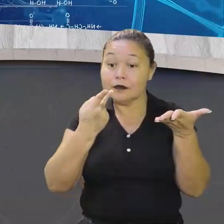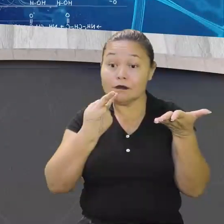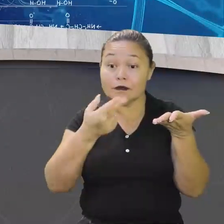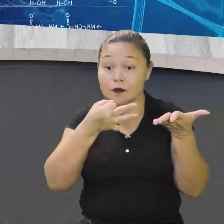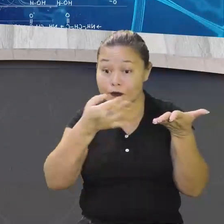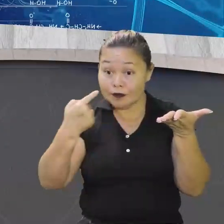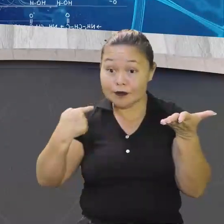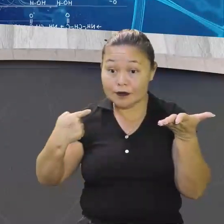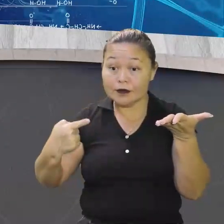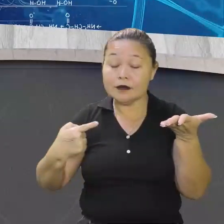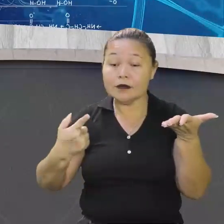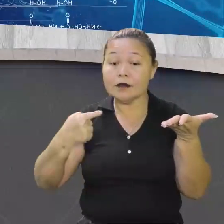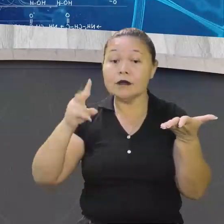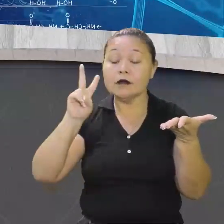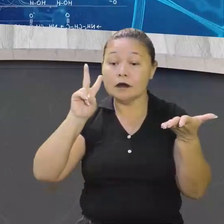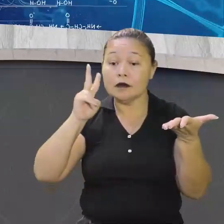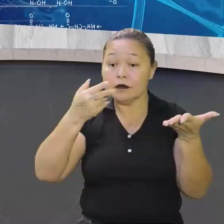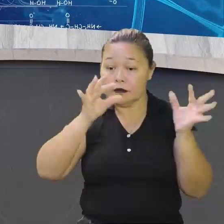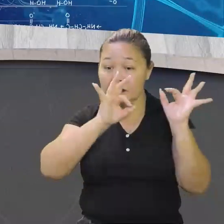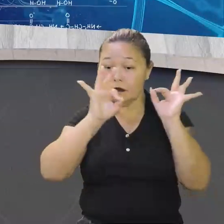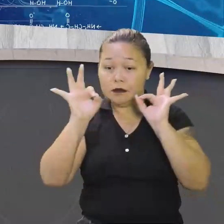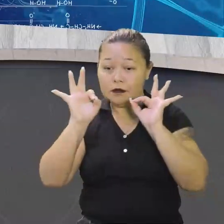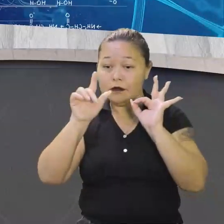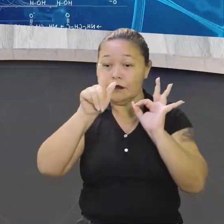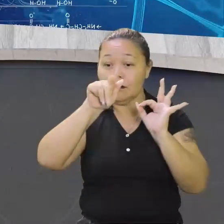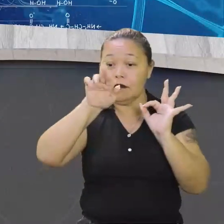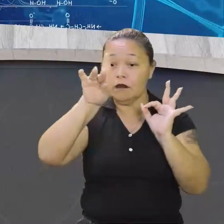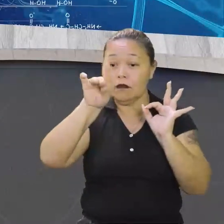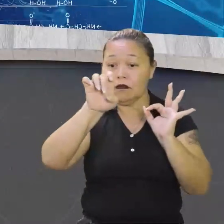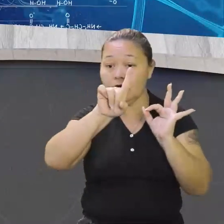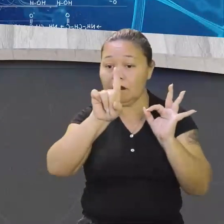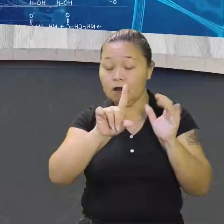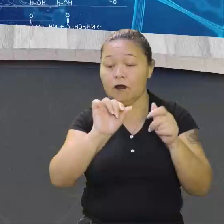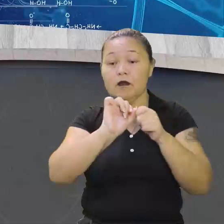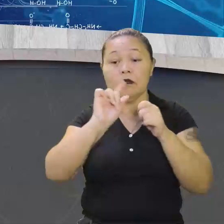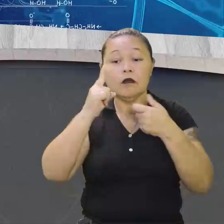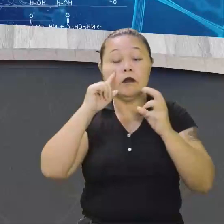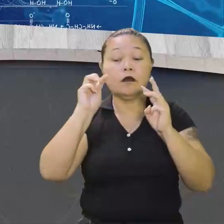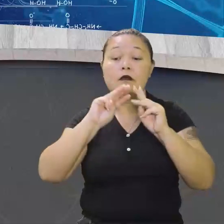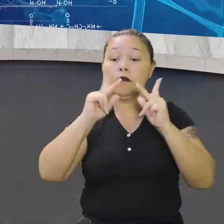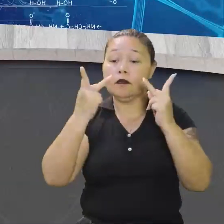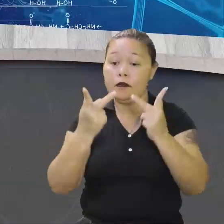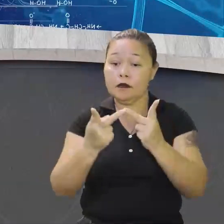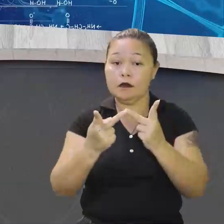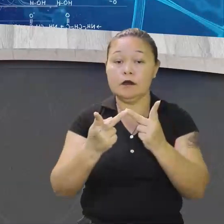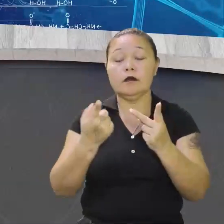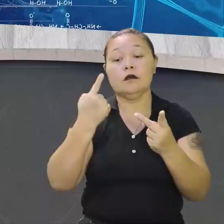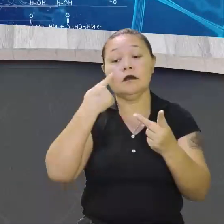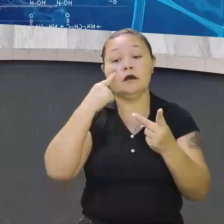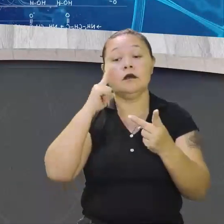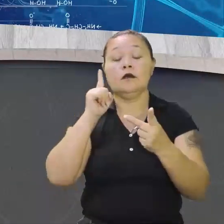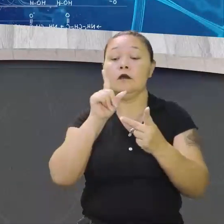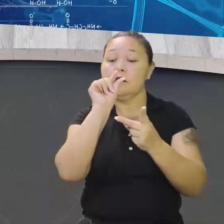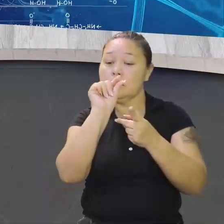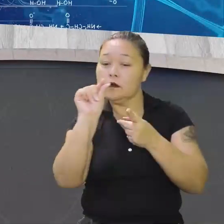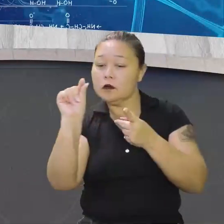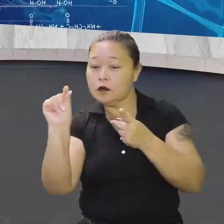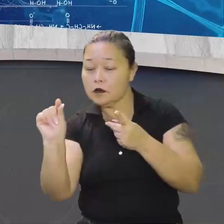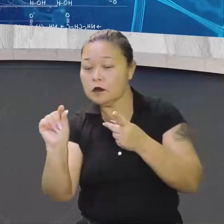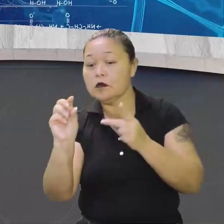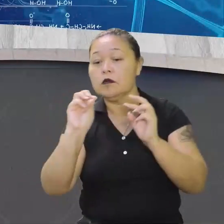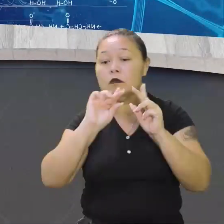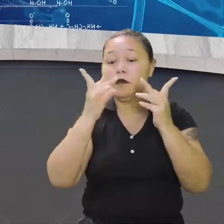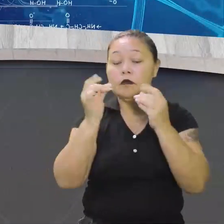comentar, hein? Você viu lá as grandezas, né, da matéria, você viu as unidades de matéria e